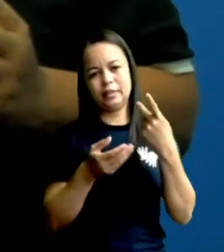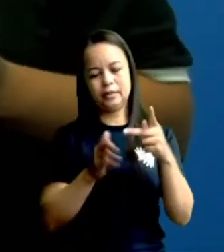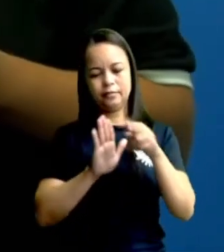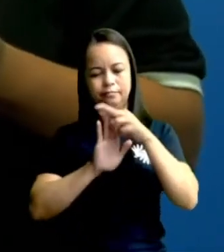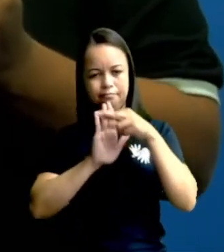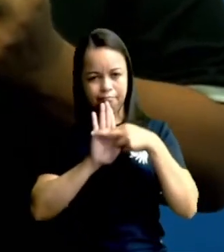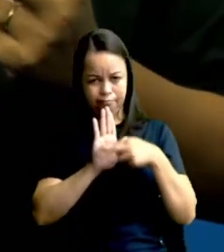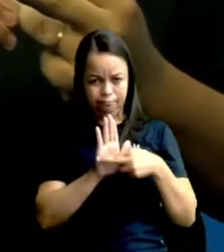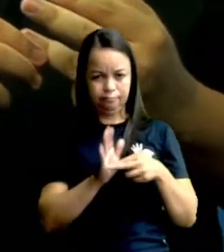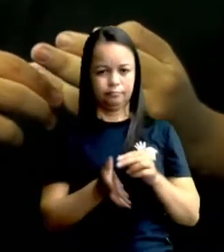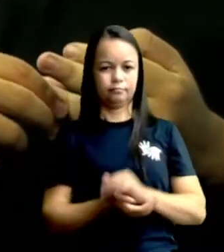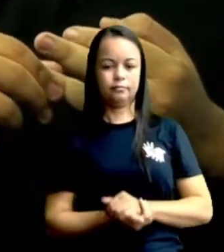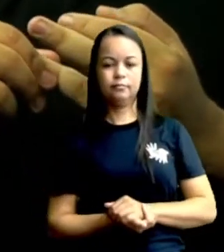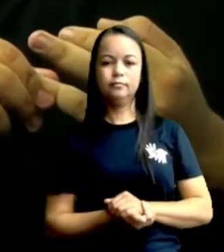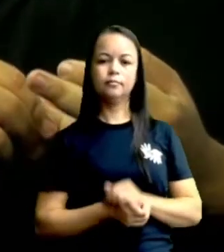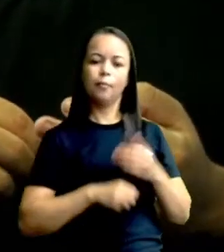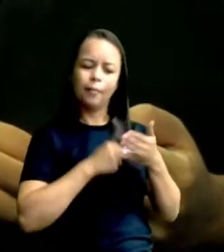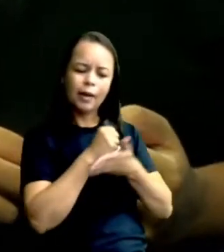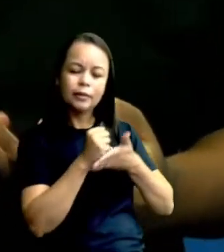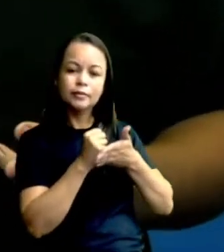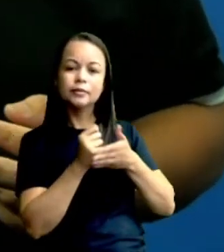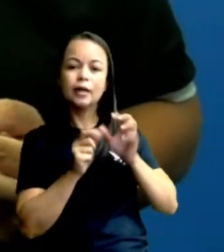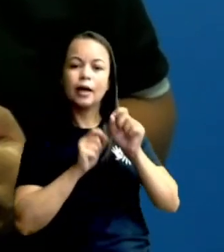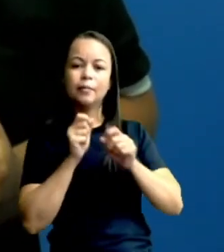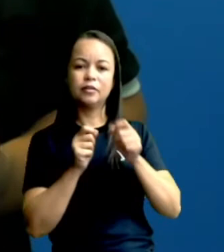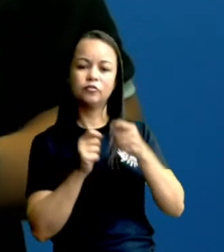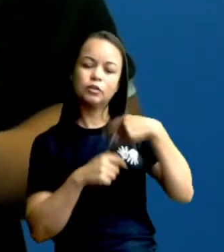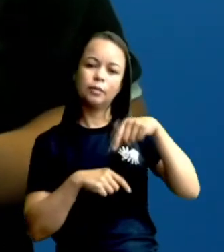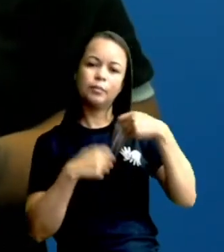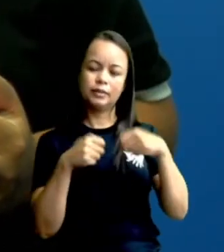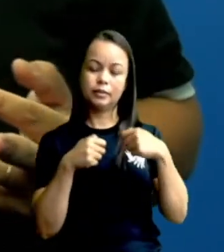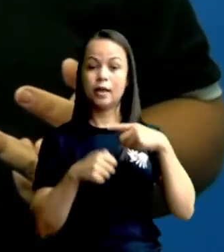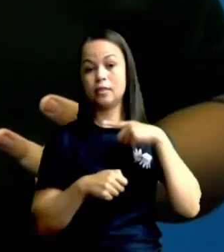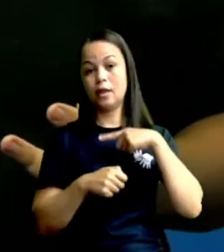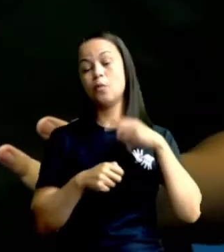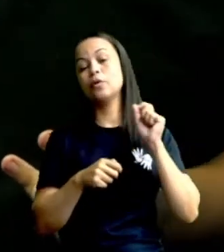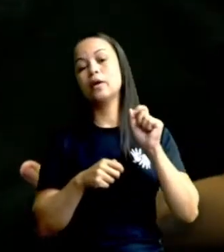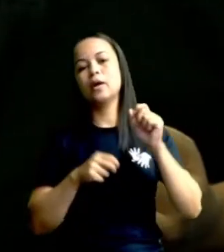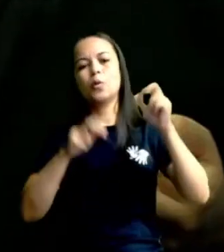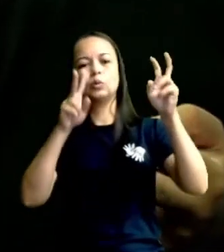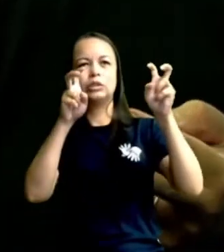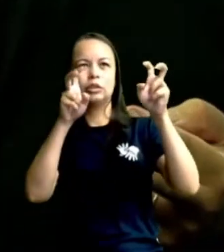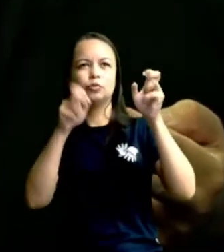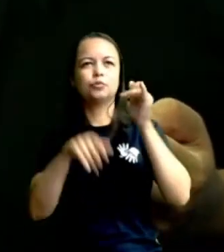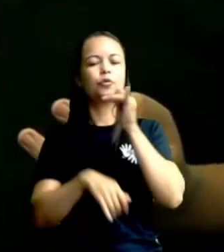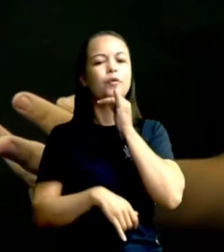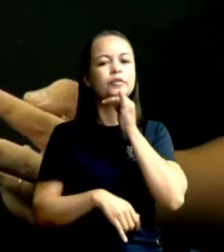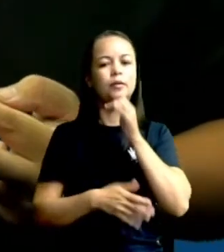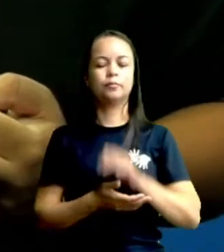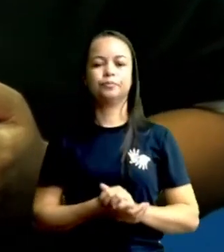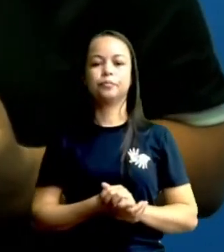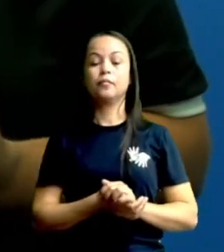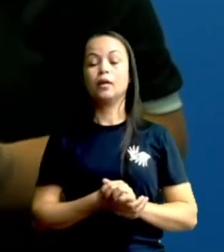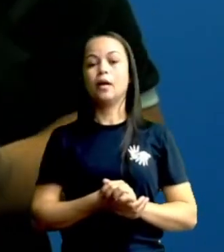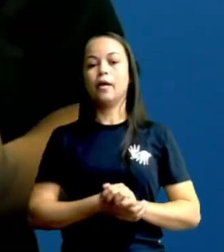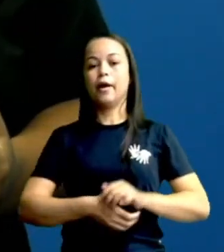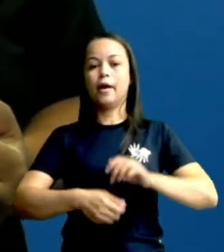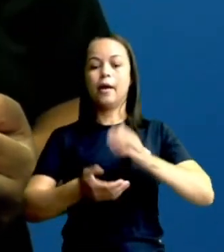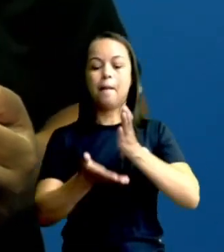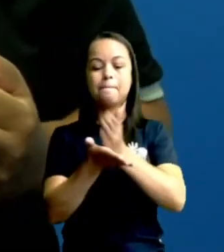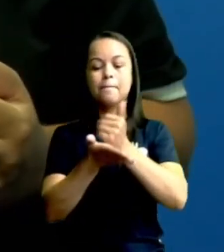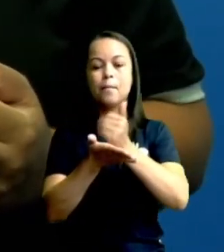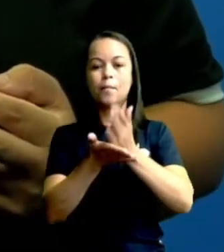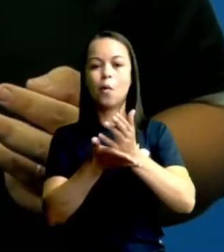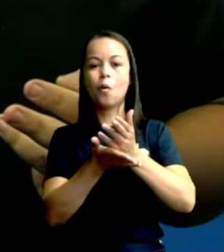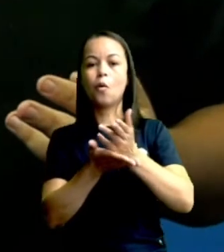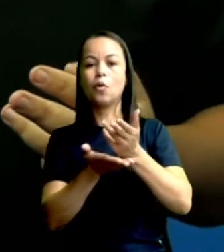Bom, basicamente, você vai ter que colocar um título, né? Vamos colocar um exemplo. Bolo de cenoura. Para que eu quero fazer um